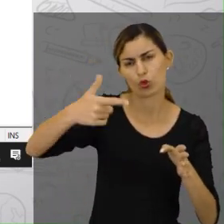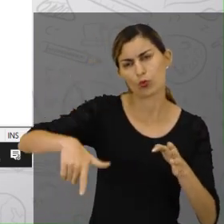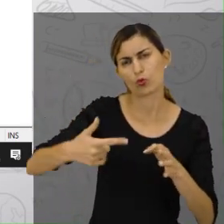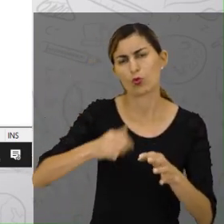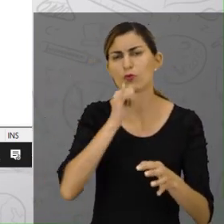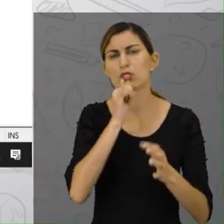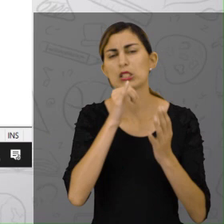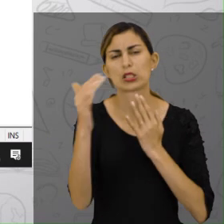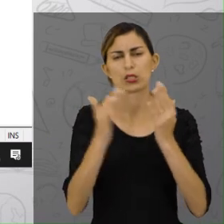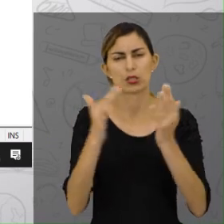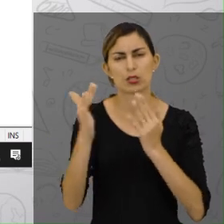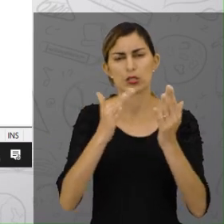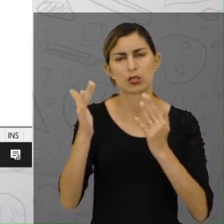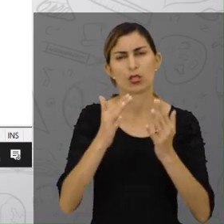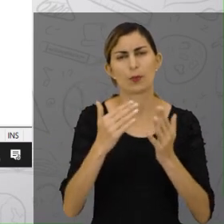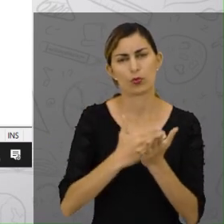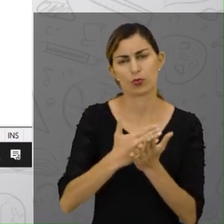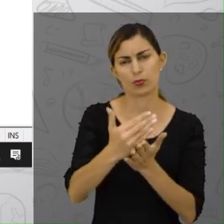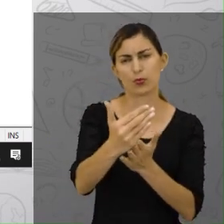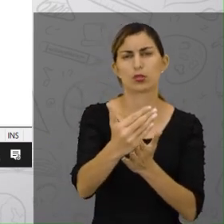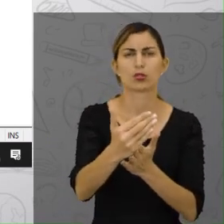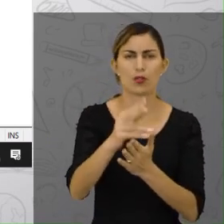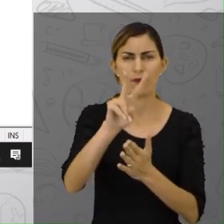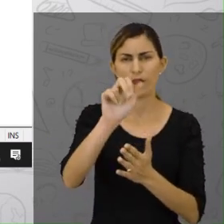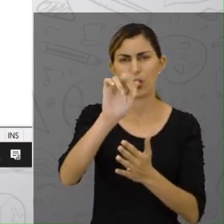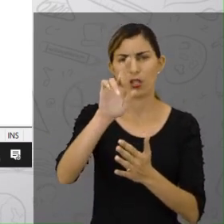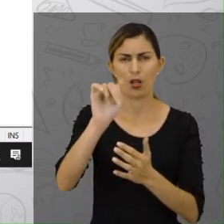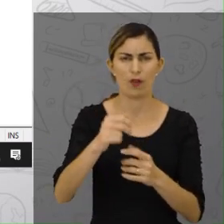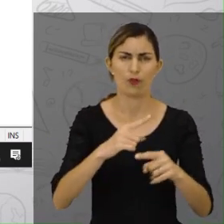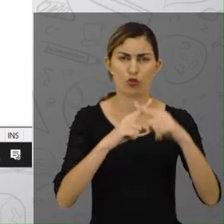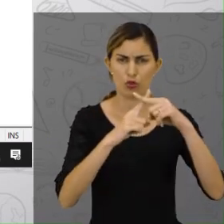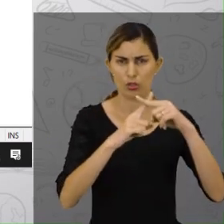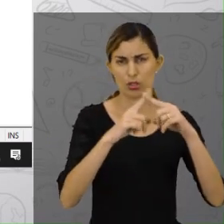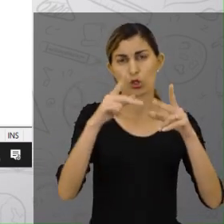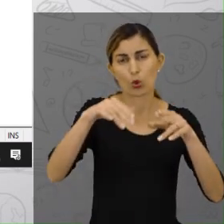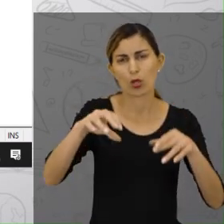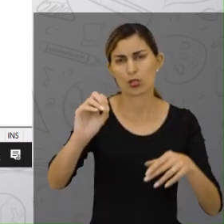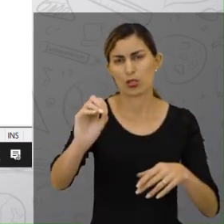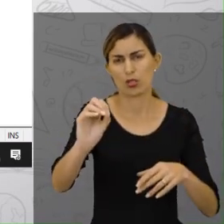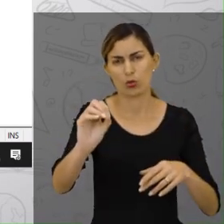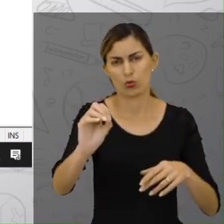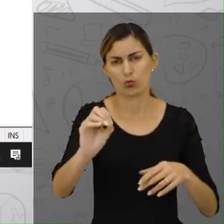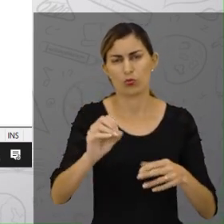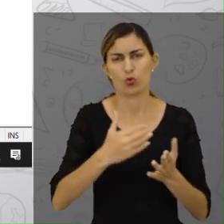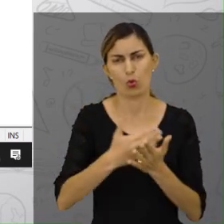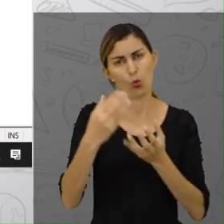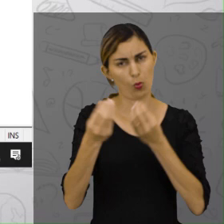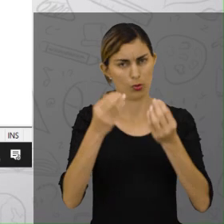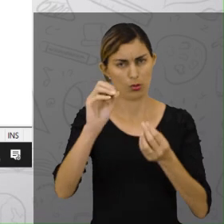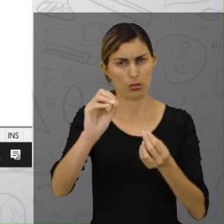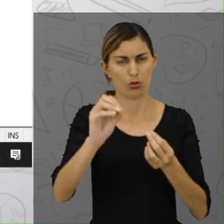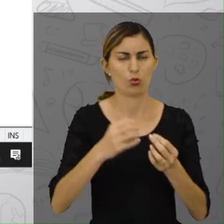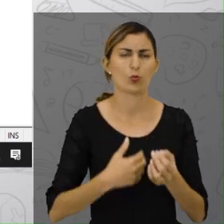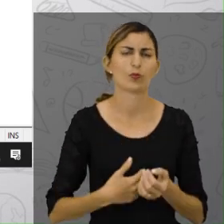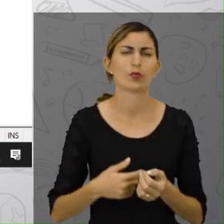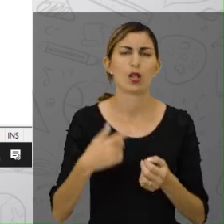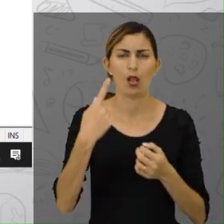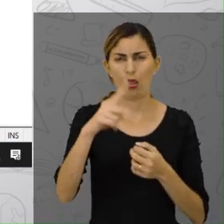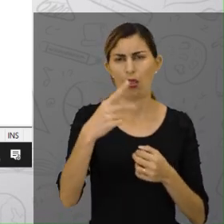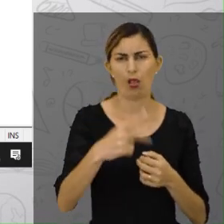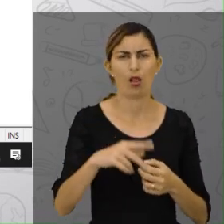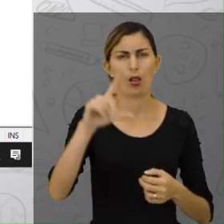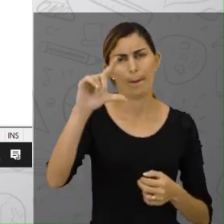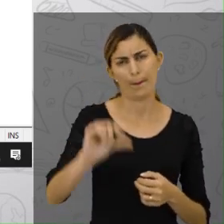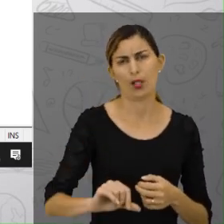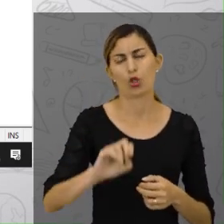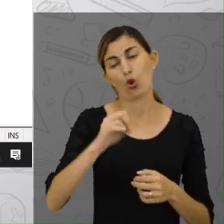Neste exemplo, nós iniciamos a variável x como 0 e atestamos enquanto